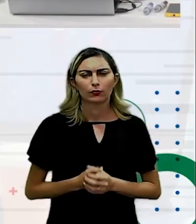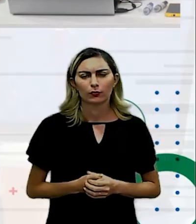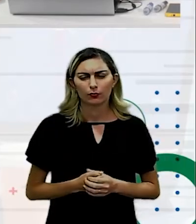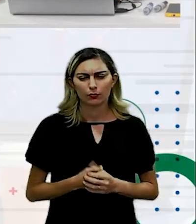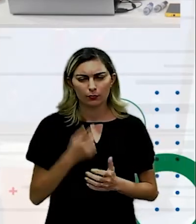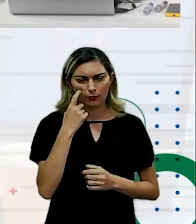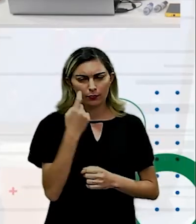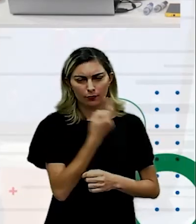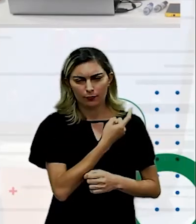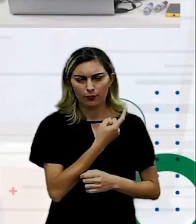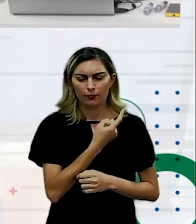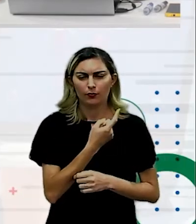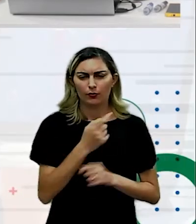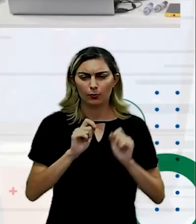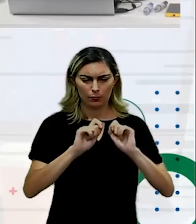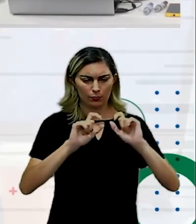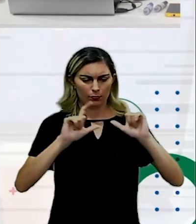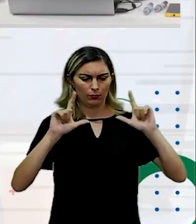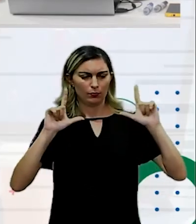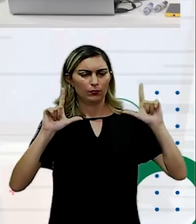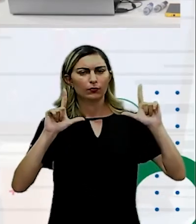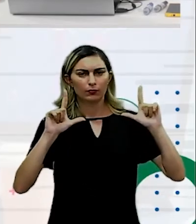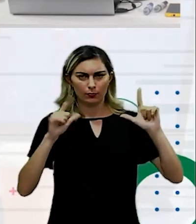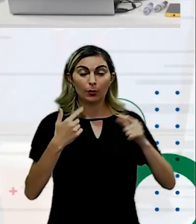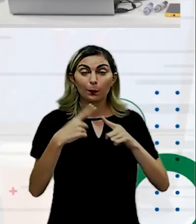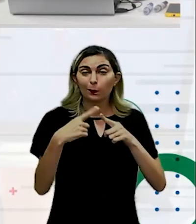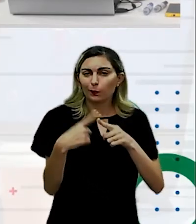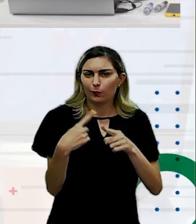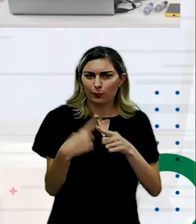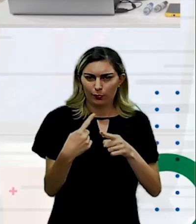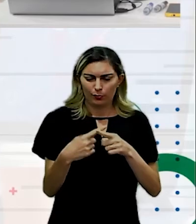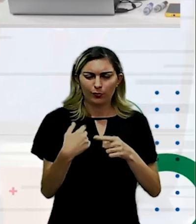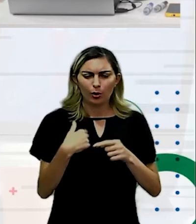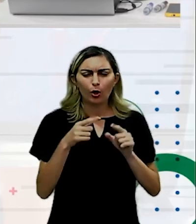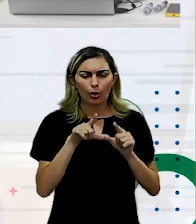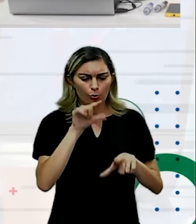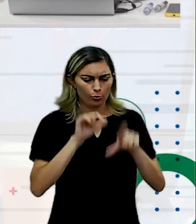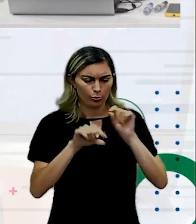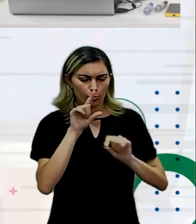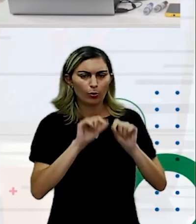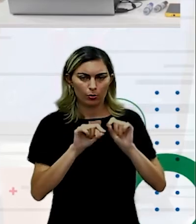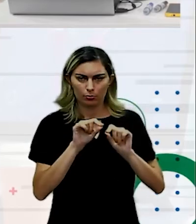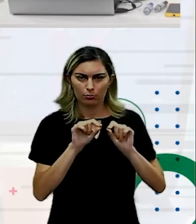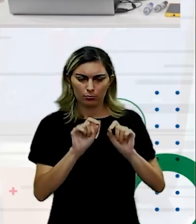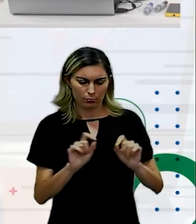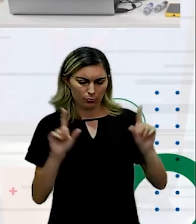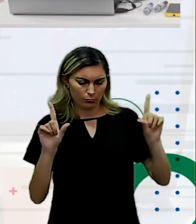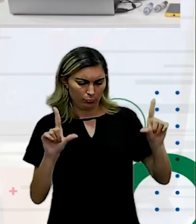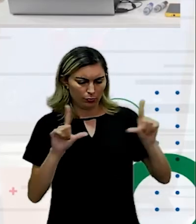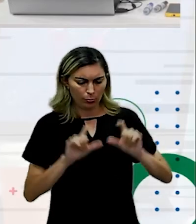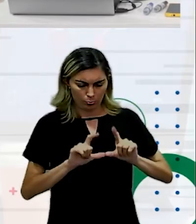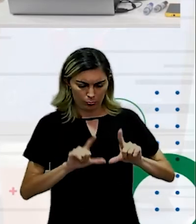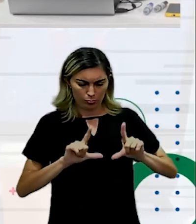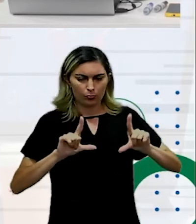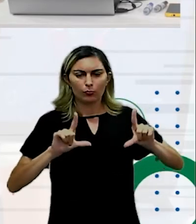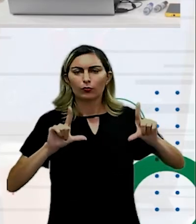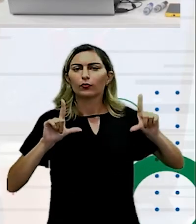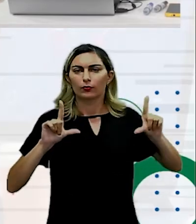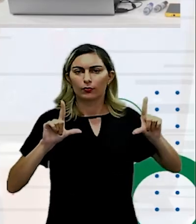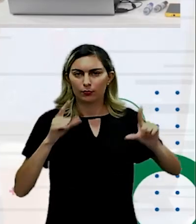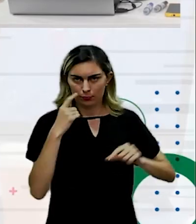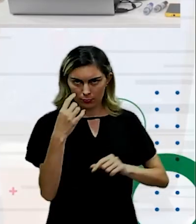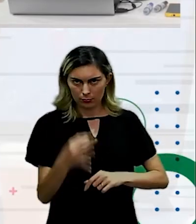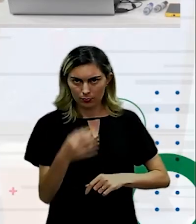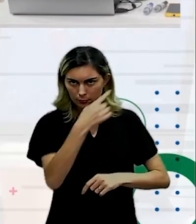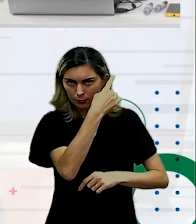Ele escalona para mim igualmente. Isso porque eu selecionei a minha ferramenta de proporção aqui, certo?